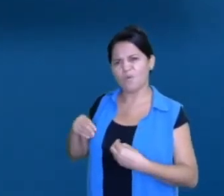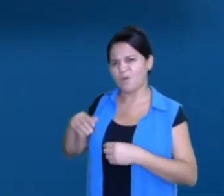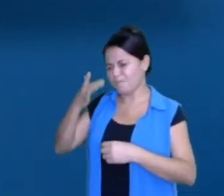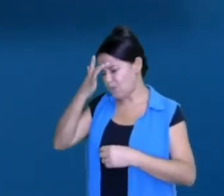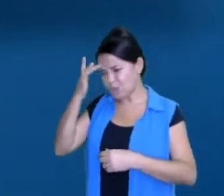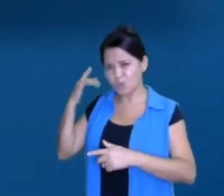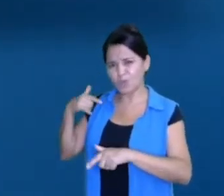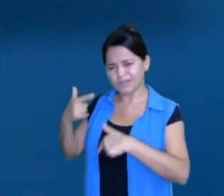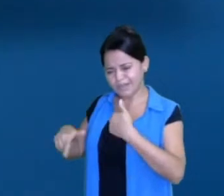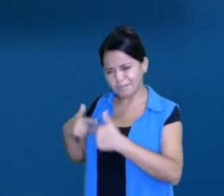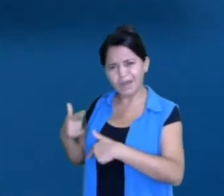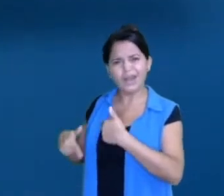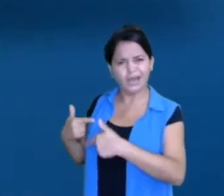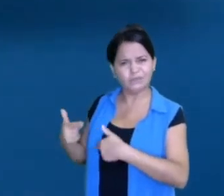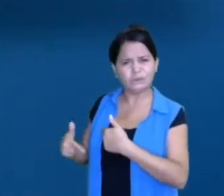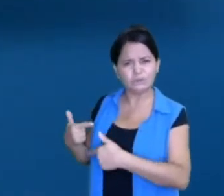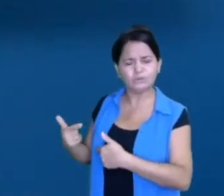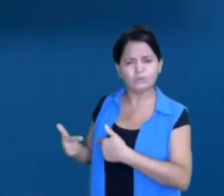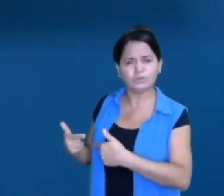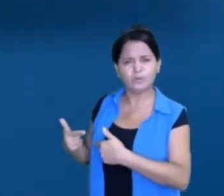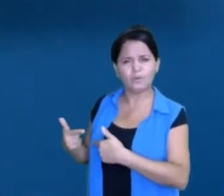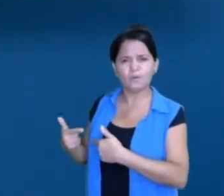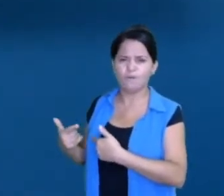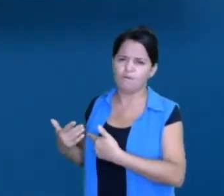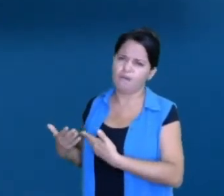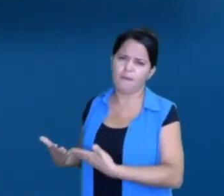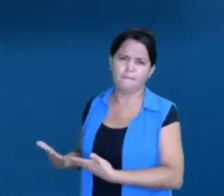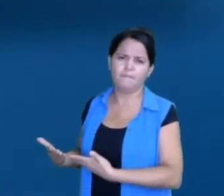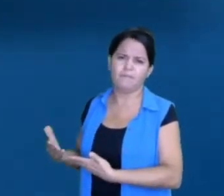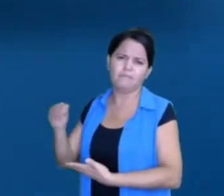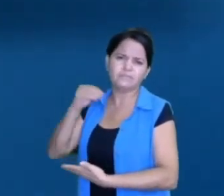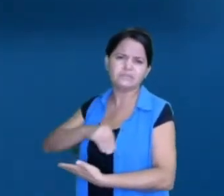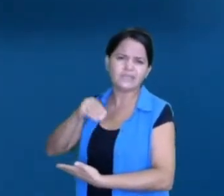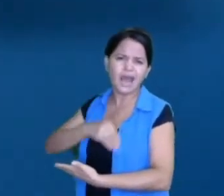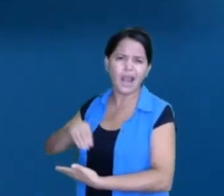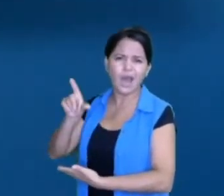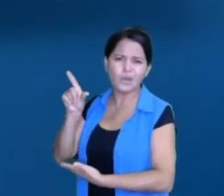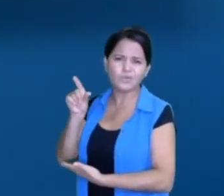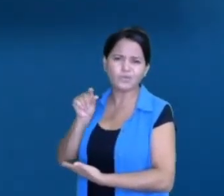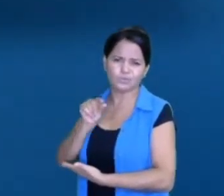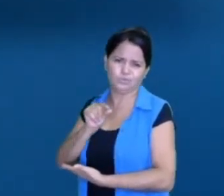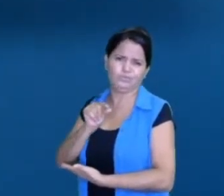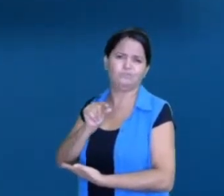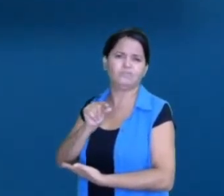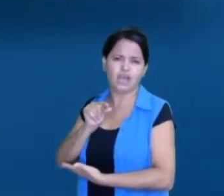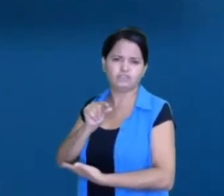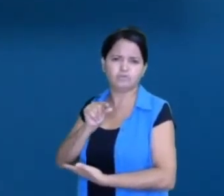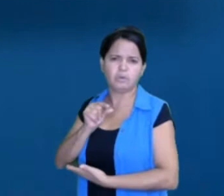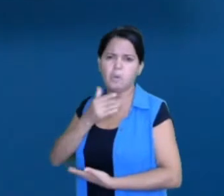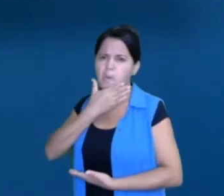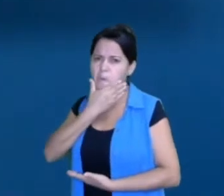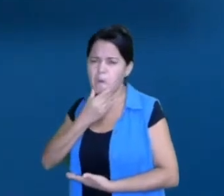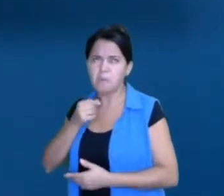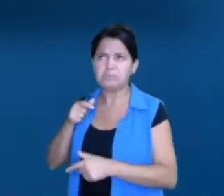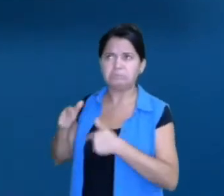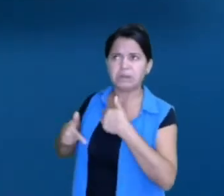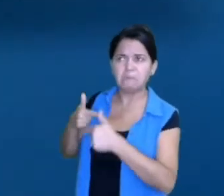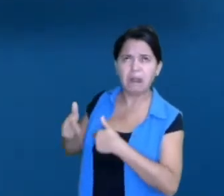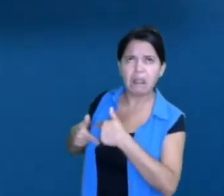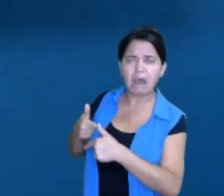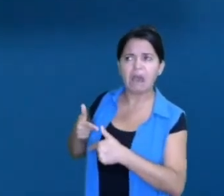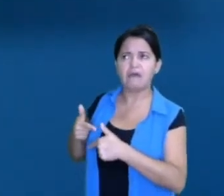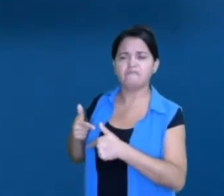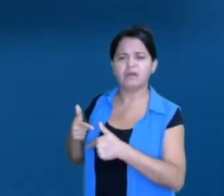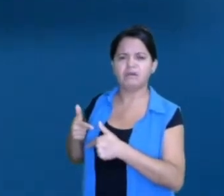sua força, em prol de um salário muito baixo. Detalhe, o homem trabalhava, ganhava X, a mulher